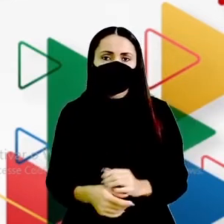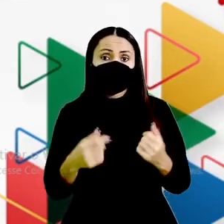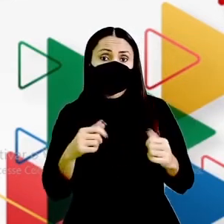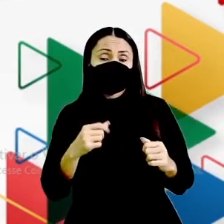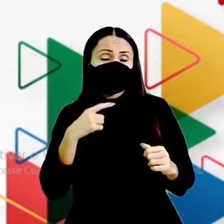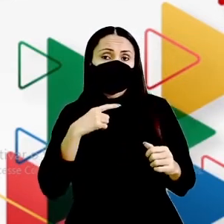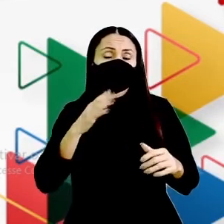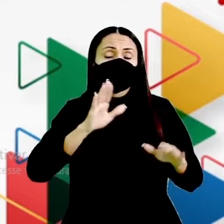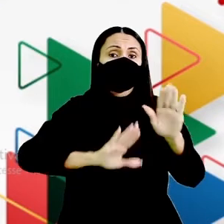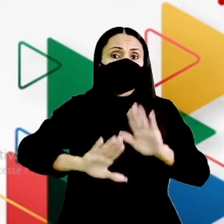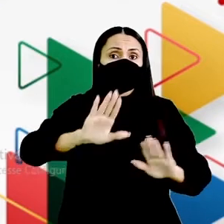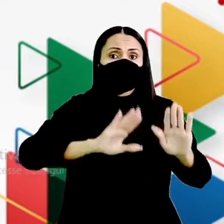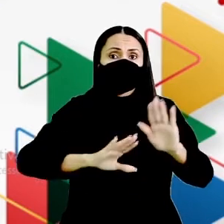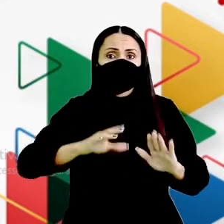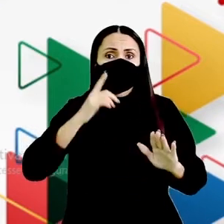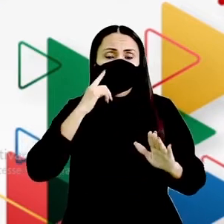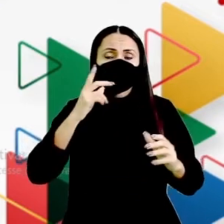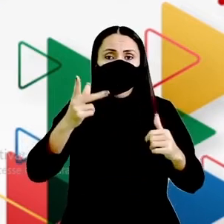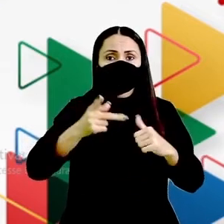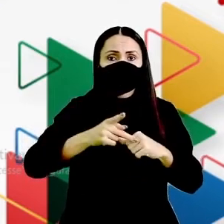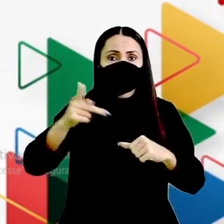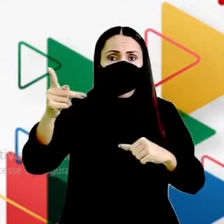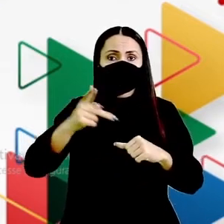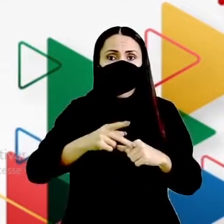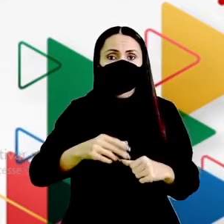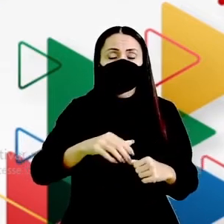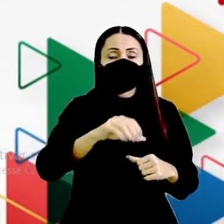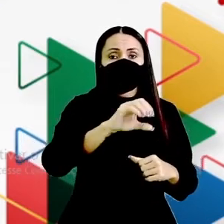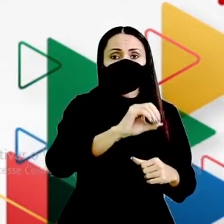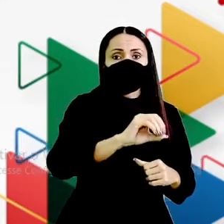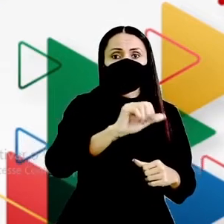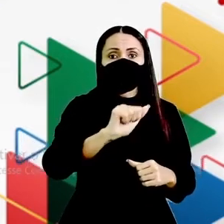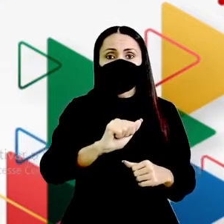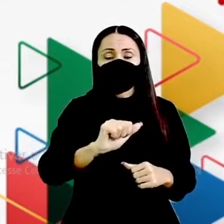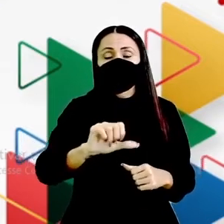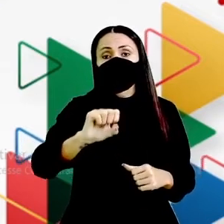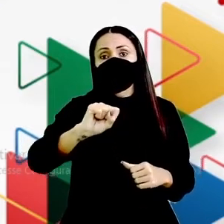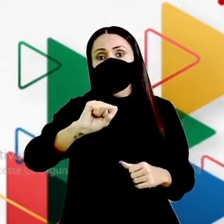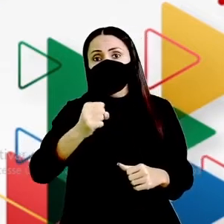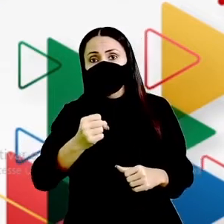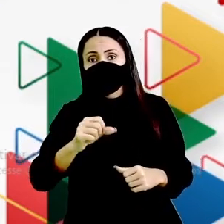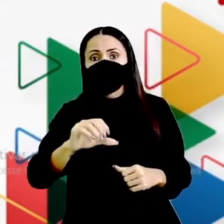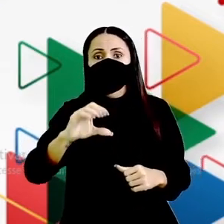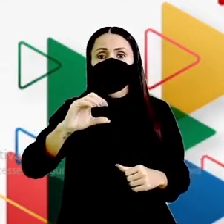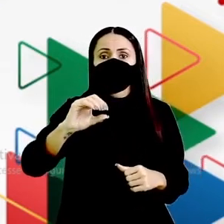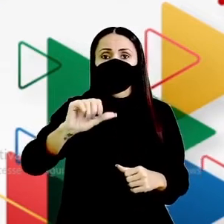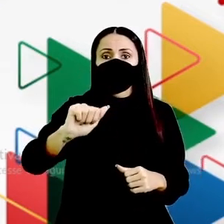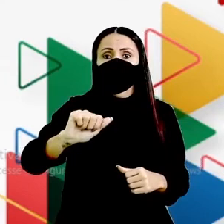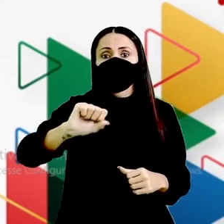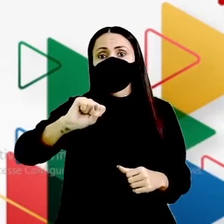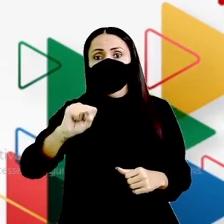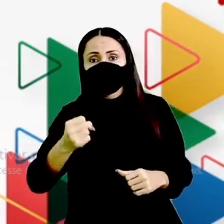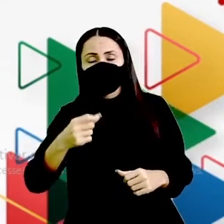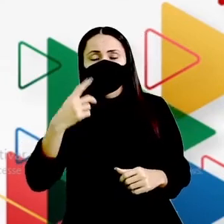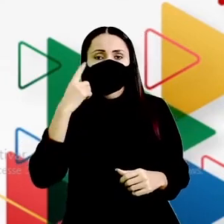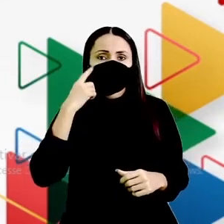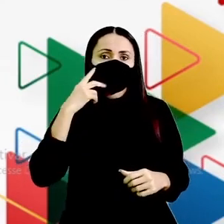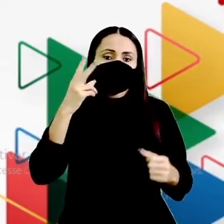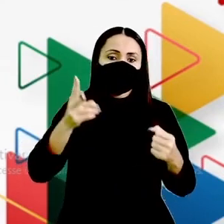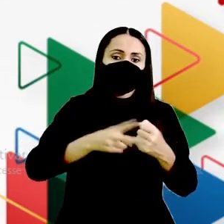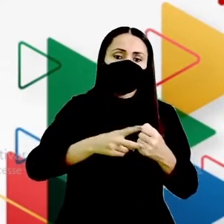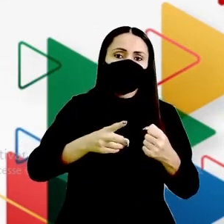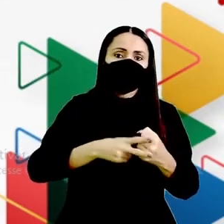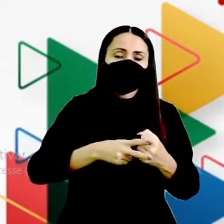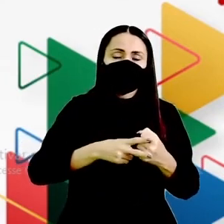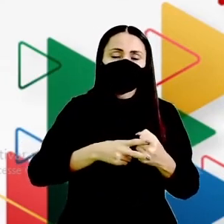esse pronome o, a, os, as, porque ele só vai entrar com verbo transitivo direto. Eu não posso deixar